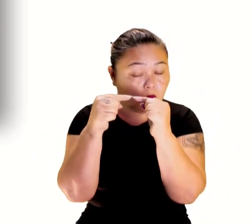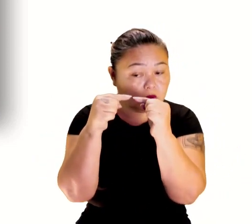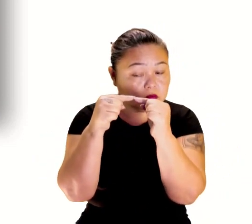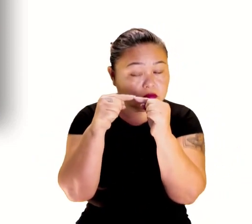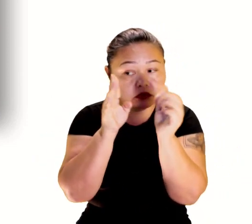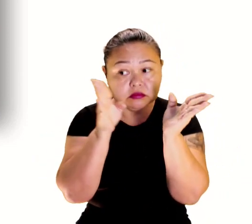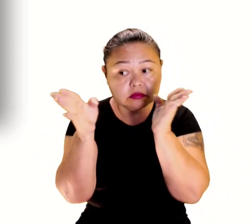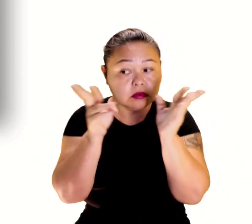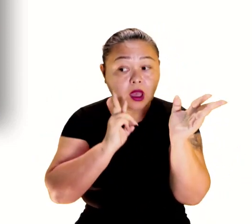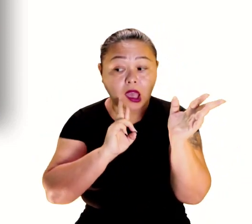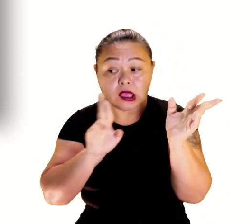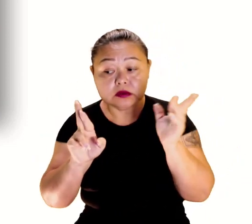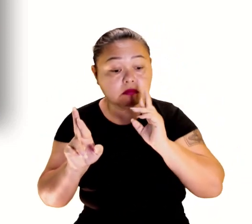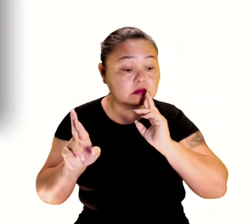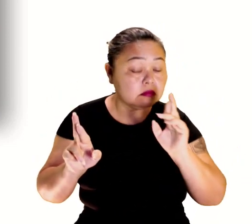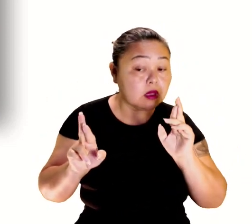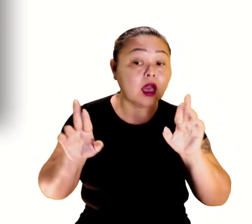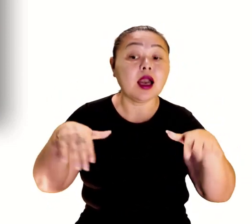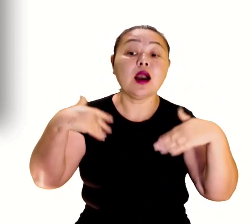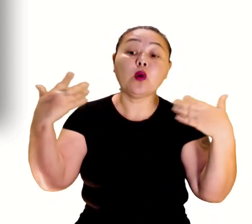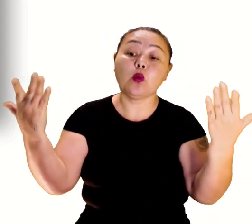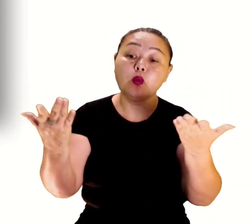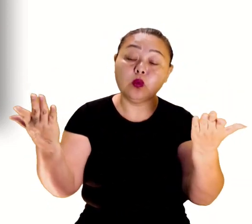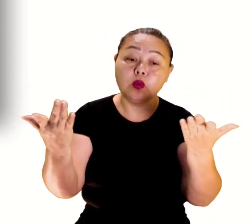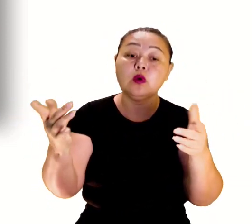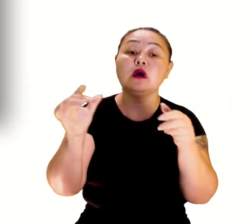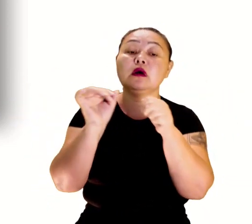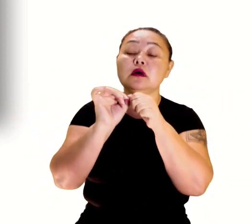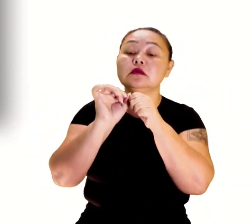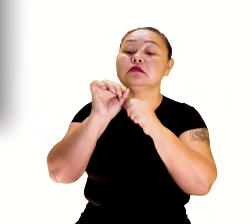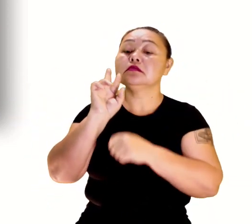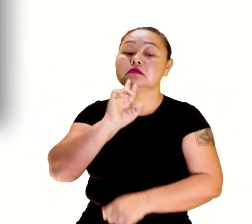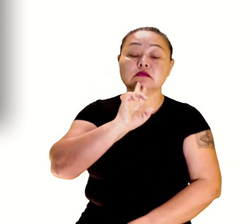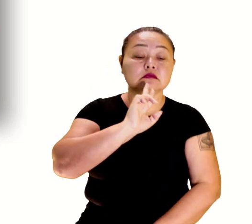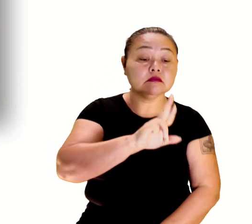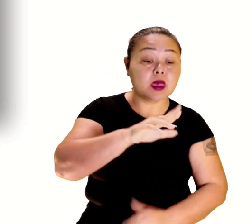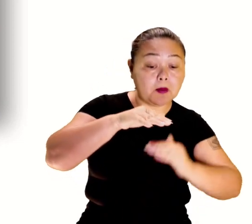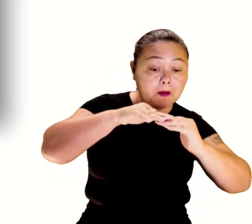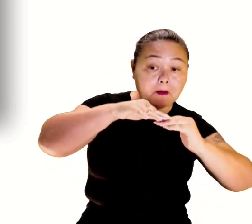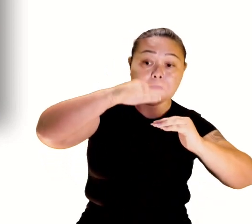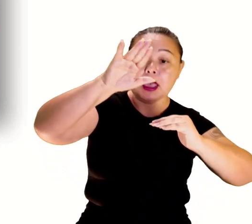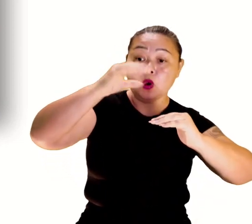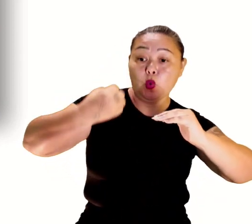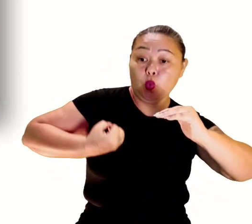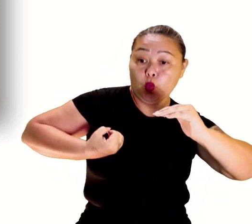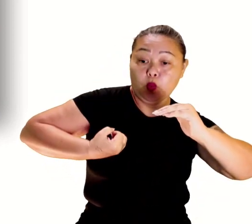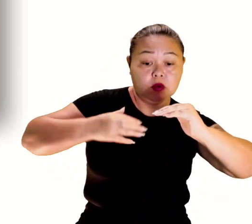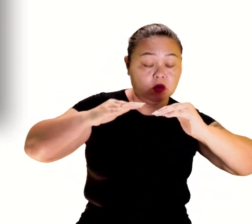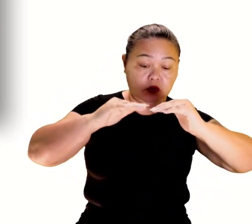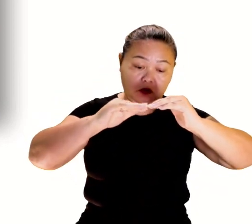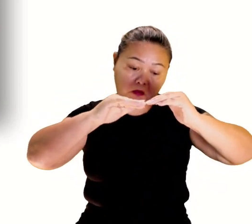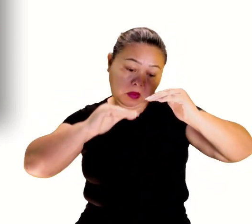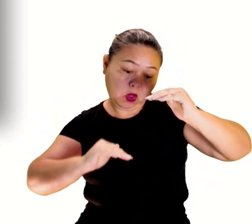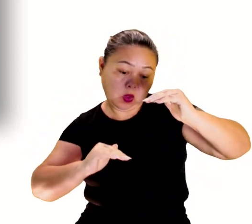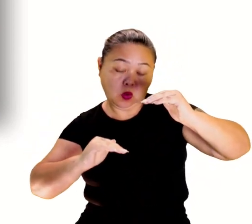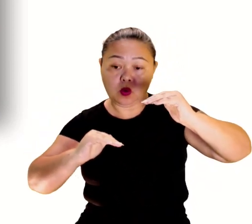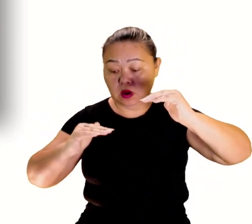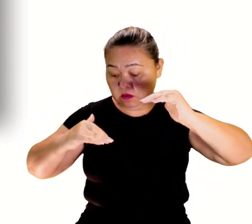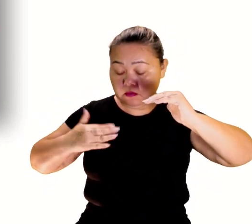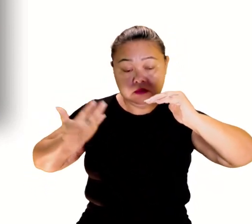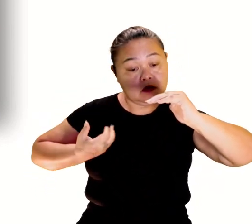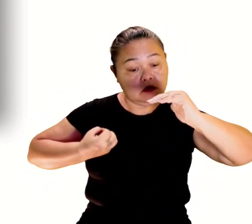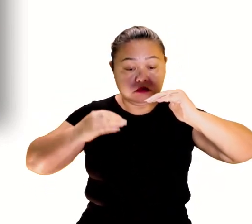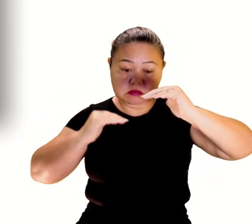minha resposta, mas sim números que vão tornar aquele resultado maior, menor, maior ou igual, menor ou